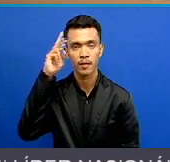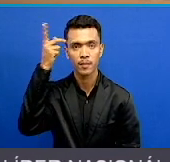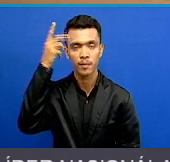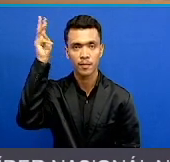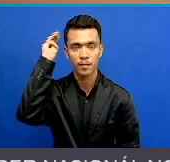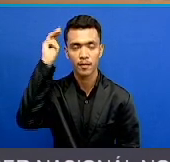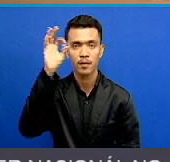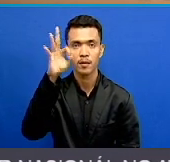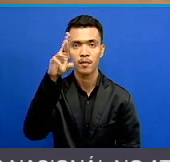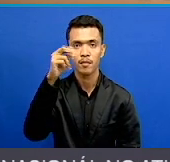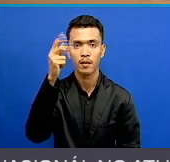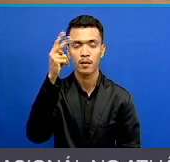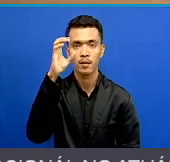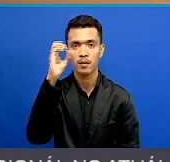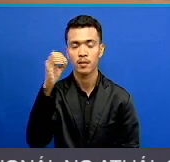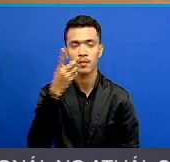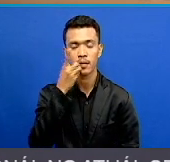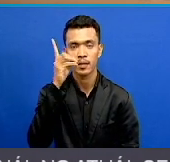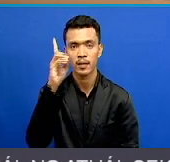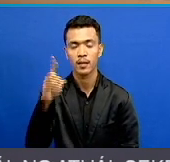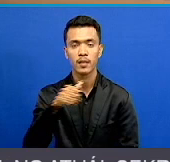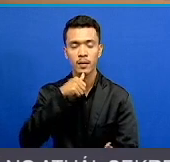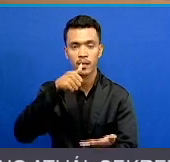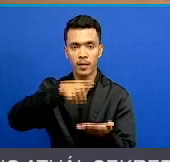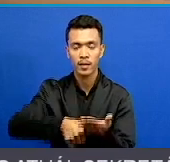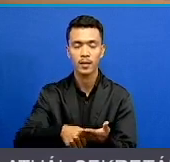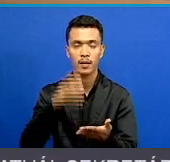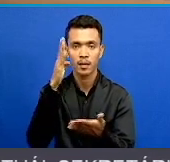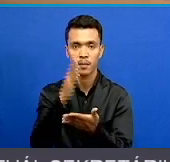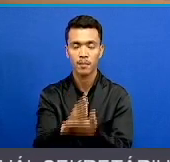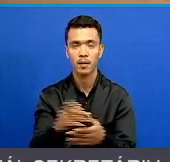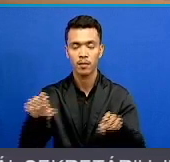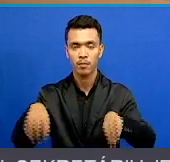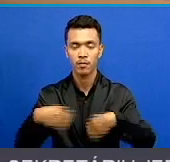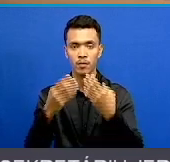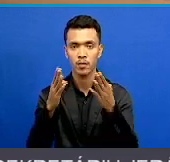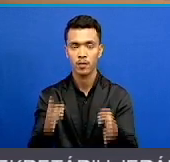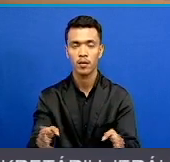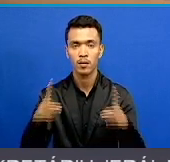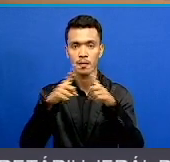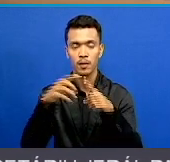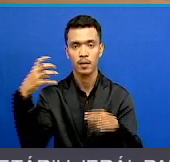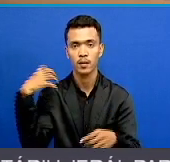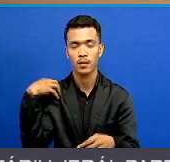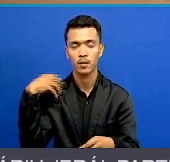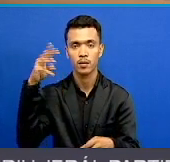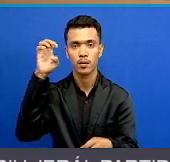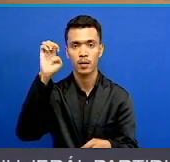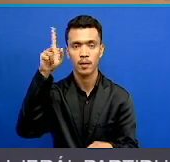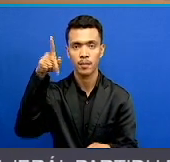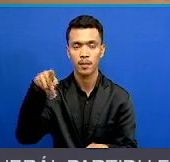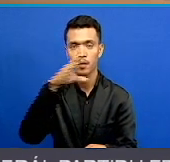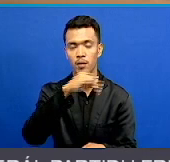Vice-primeiro-ministro Francisco Calboada lai clarifica carta notificação rapara trabalhador ne badeit instituição na empresa pública